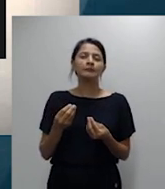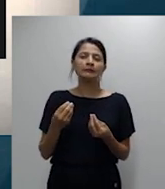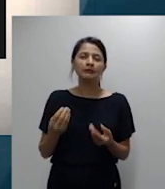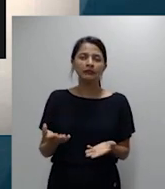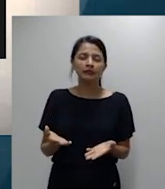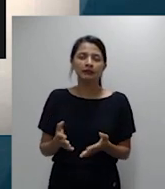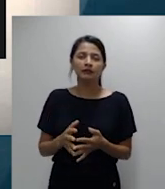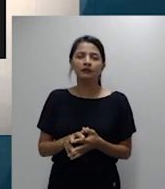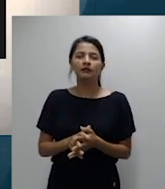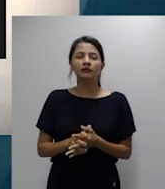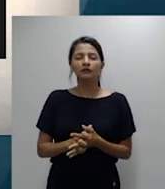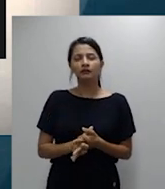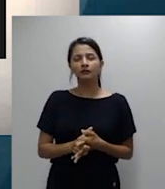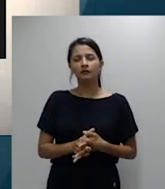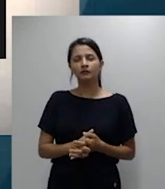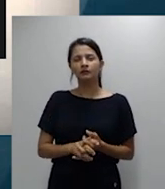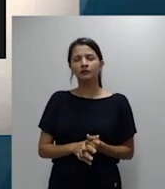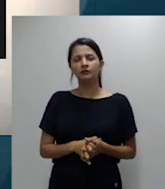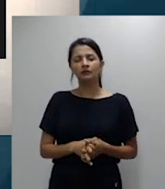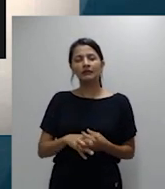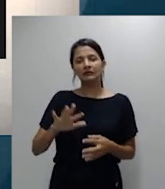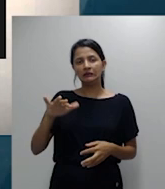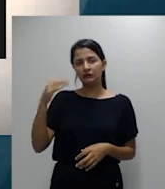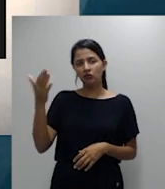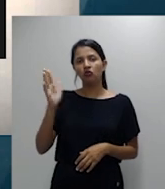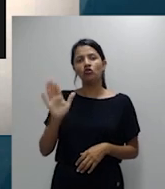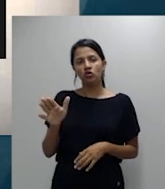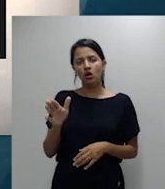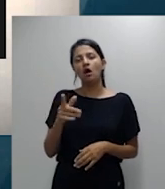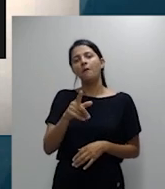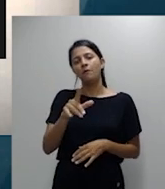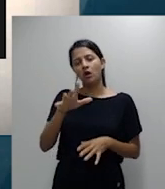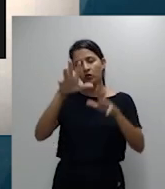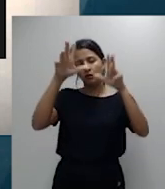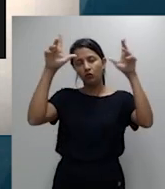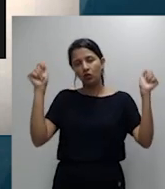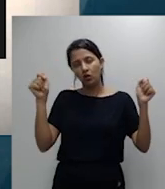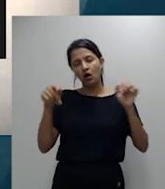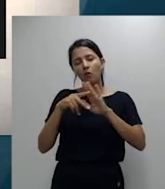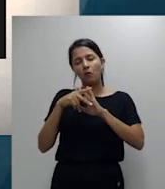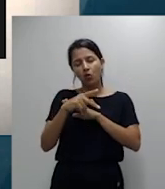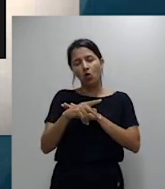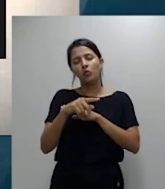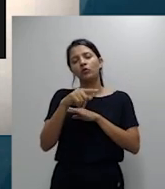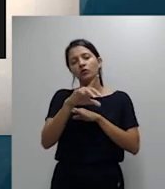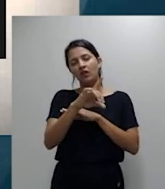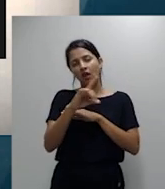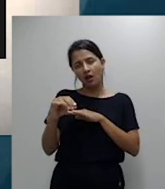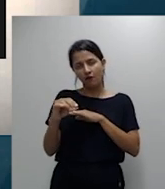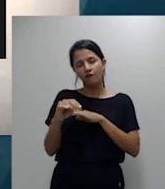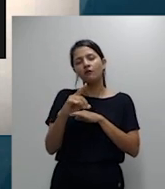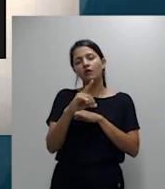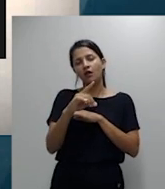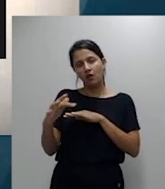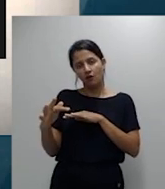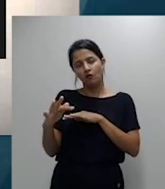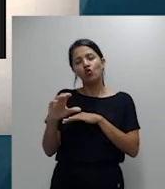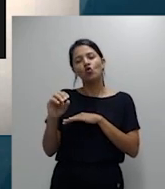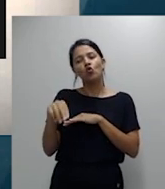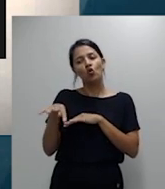a decisão dada pelo Tribunal de Contas do Distrito Federal que